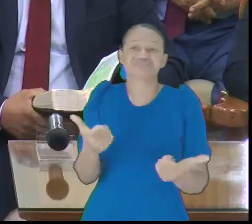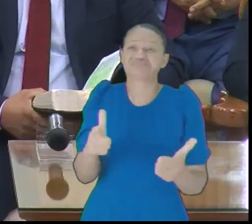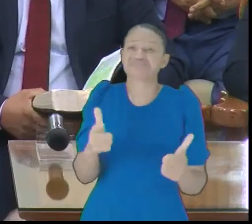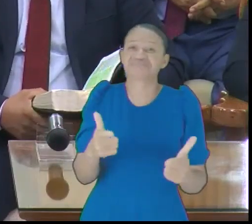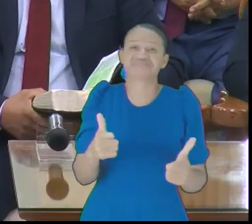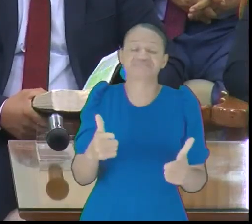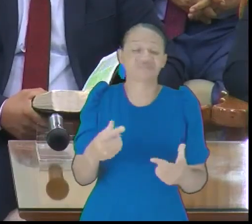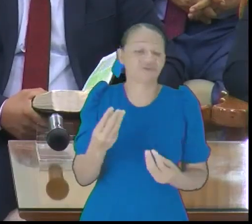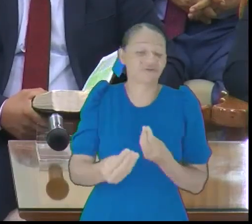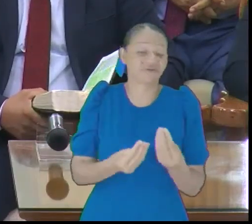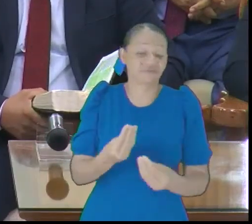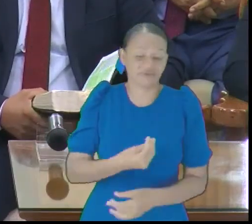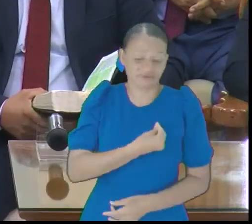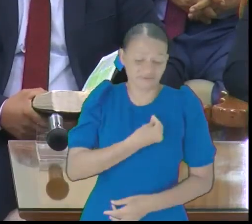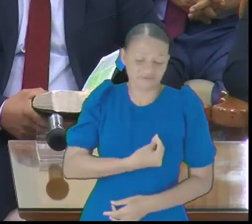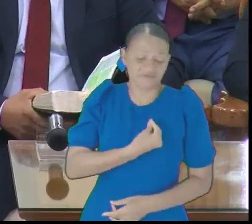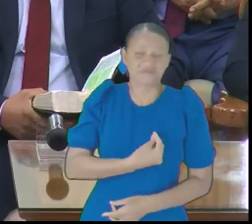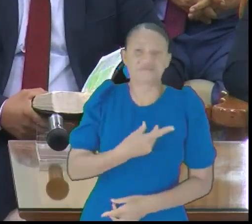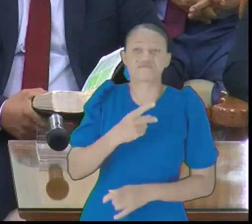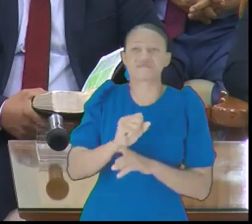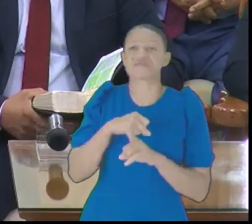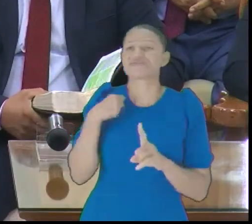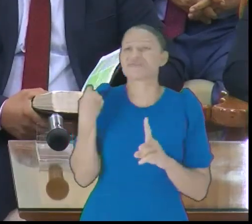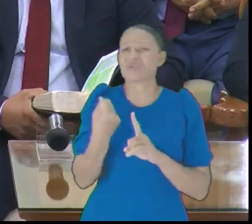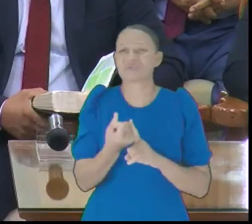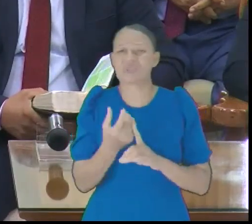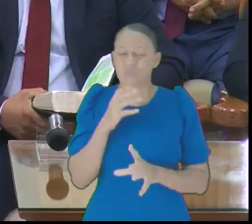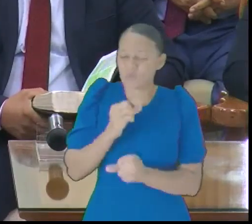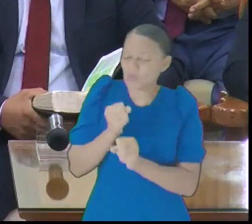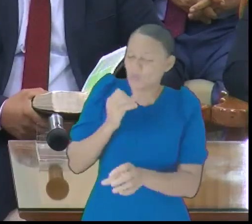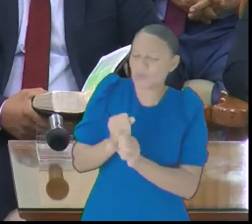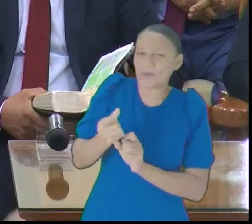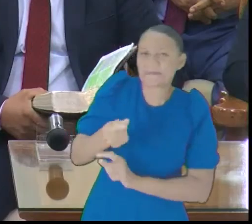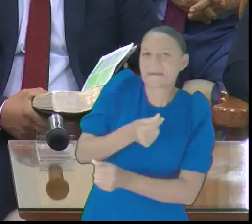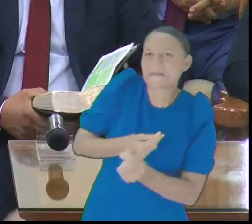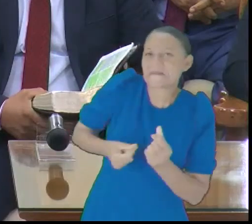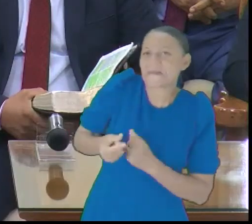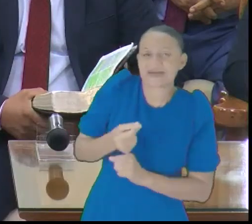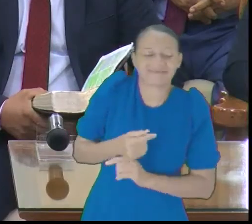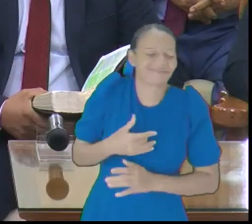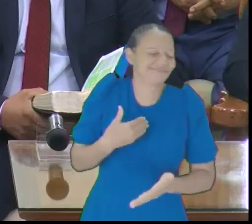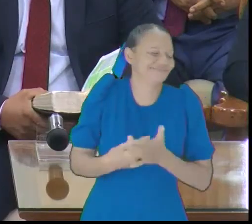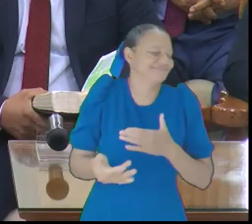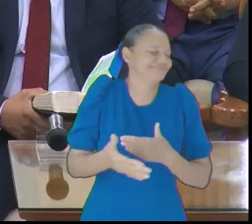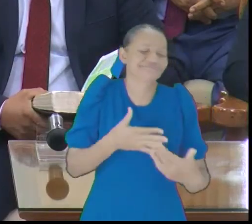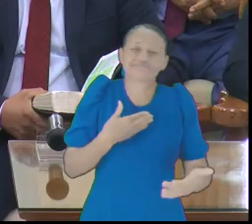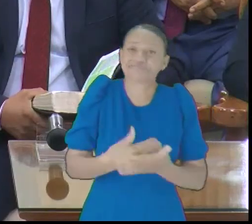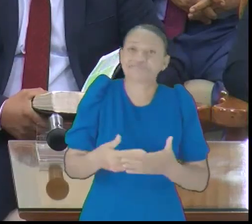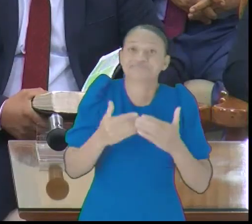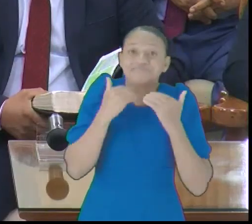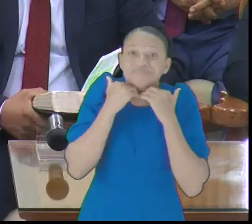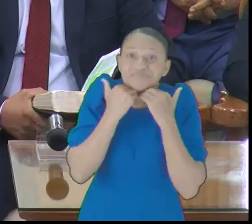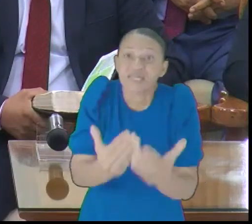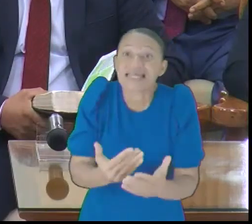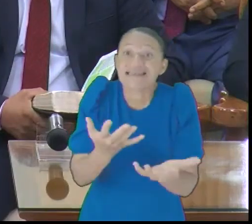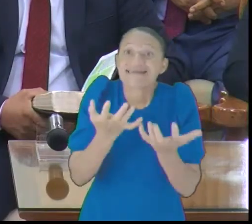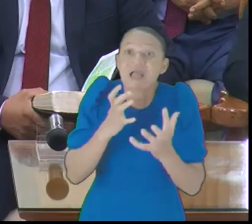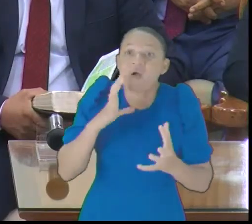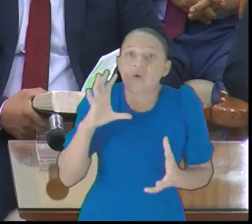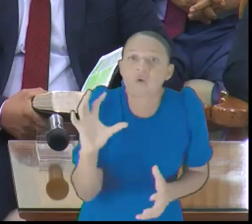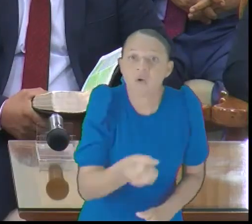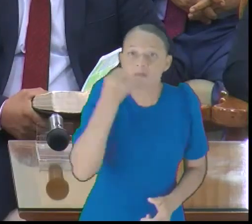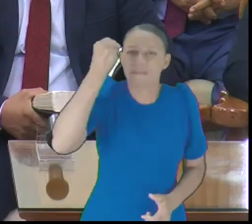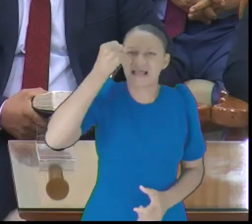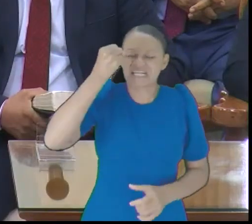como é sua vida social, econômica, não faz diferença. O que o diabo quer roubar de você é